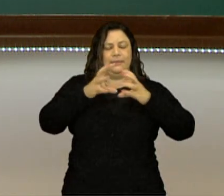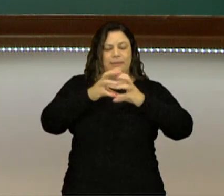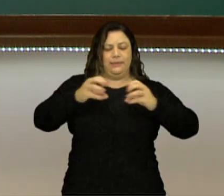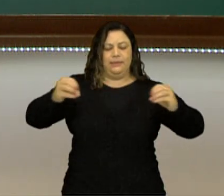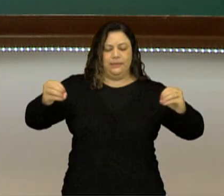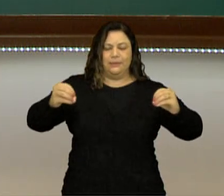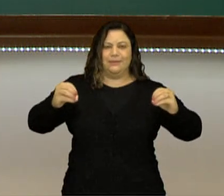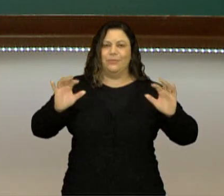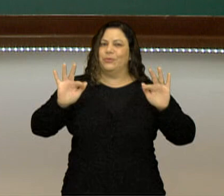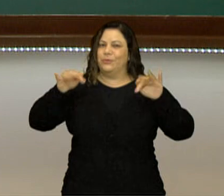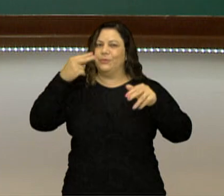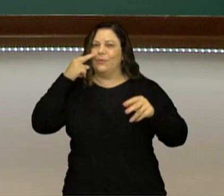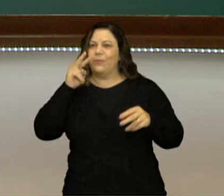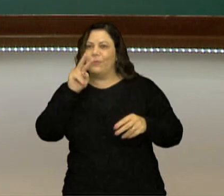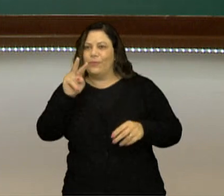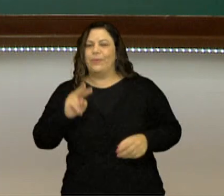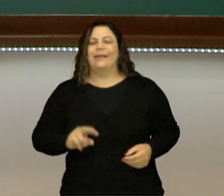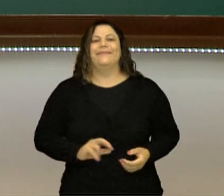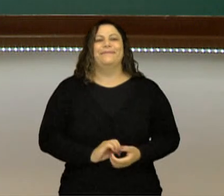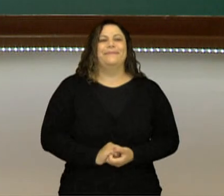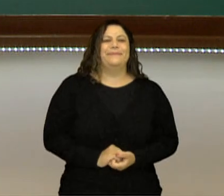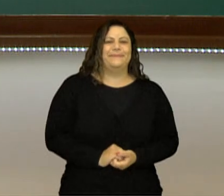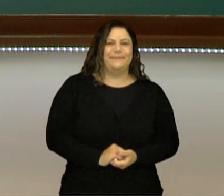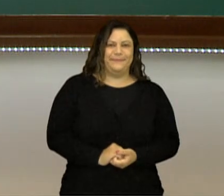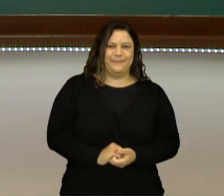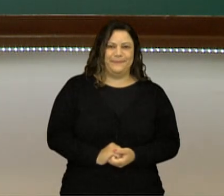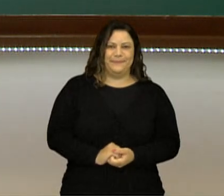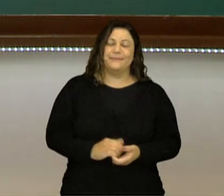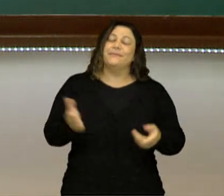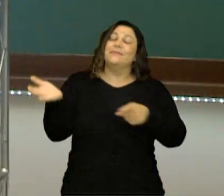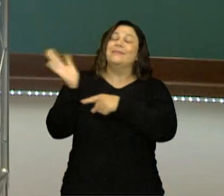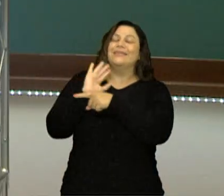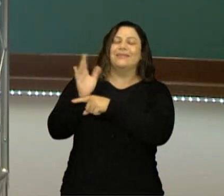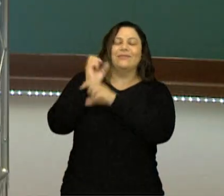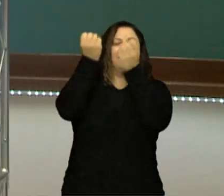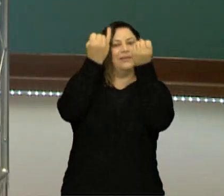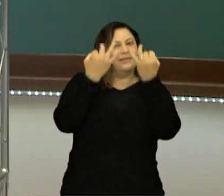no final do processo, ok? Então nesse vídeo nós